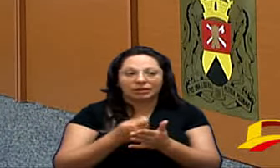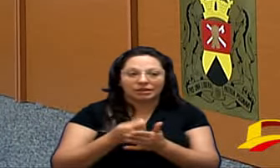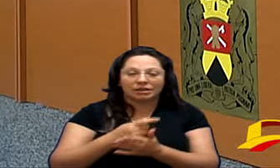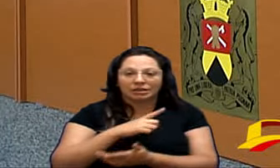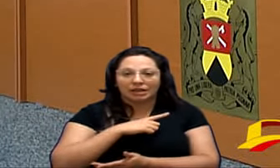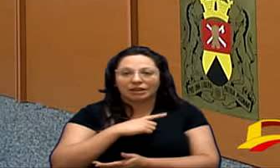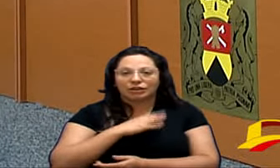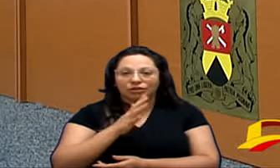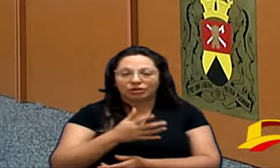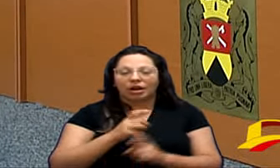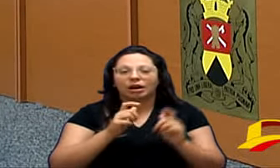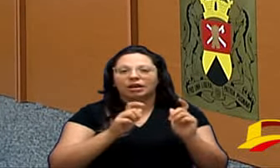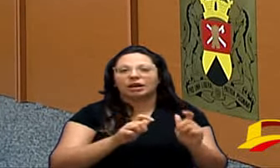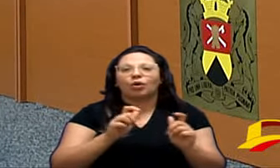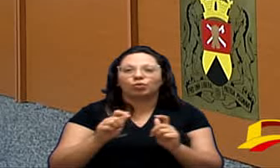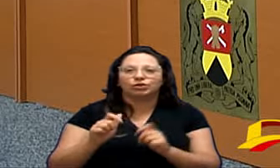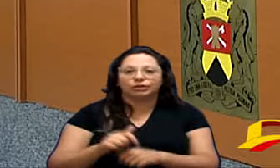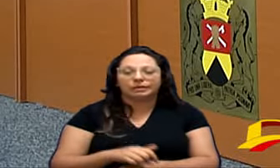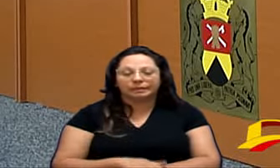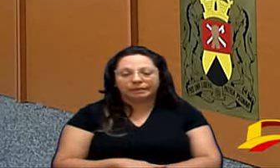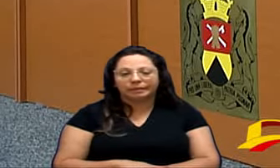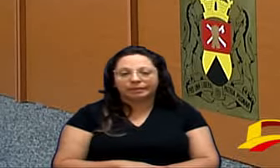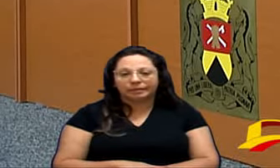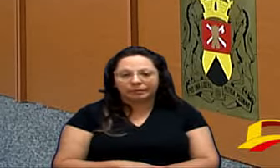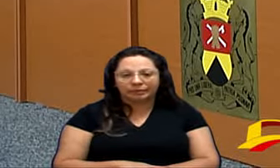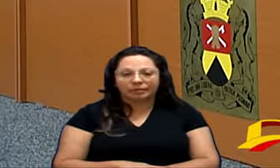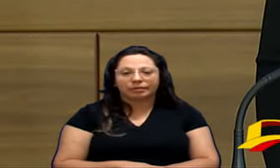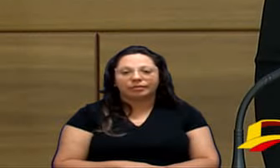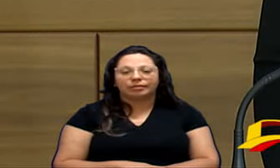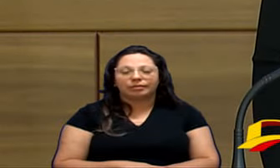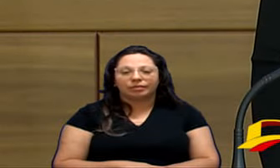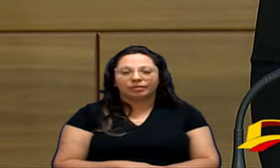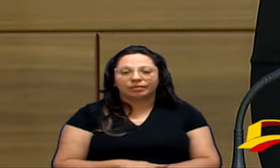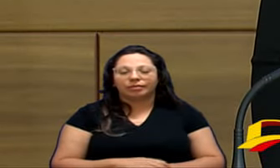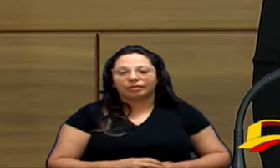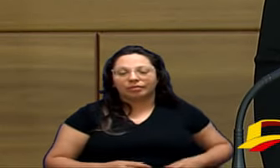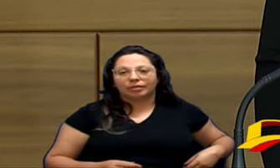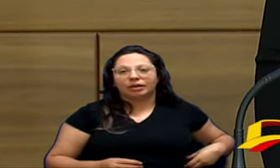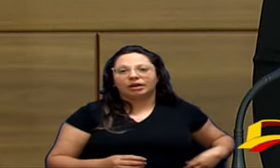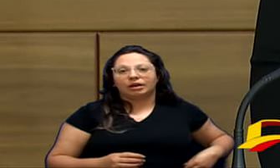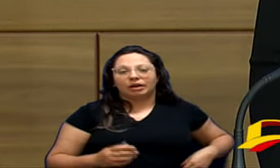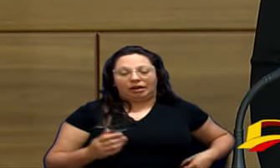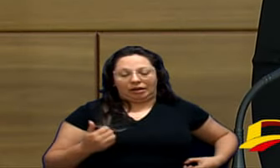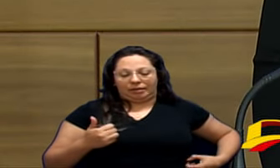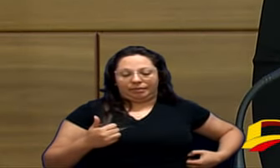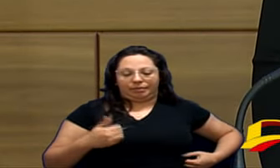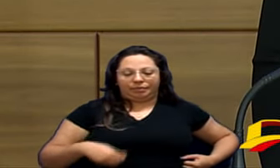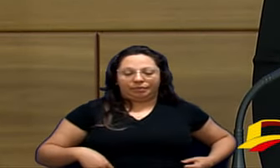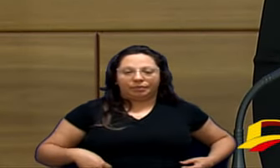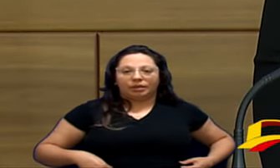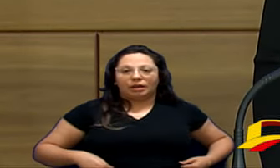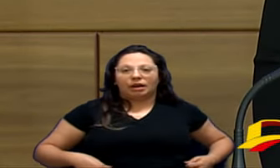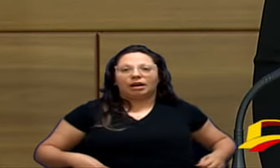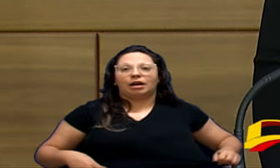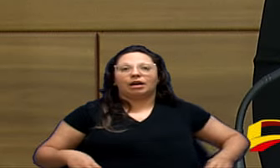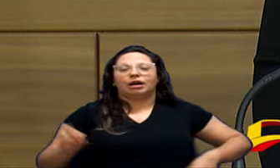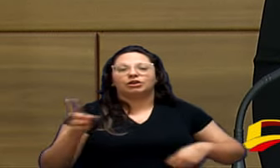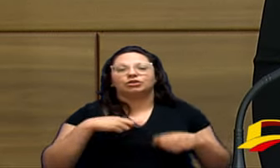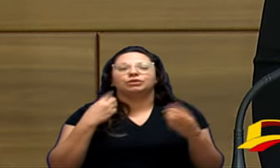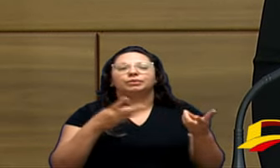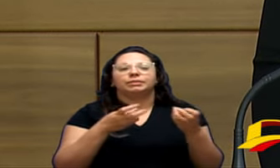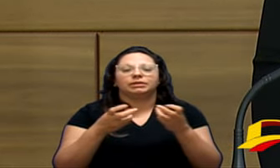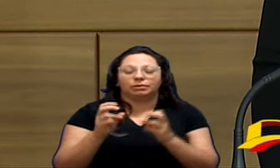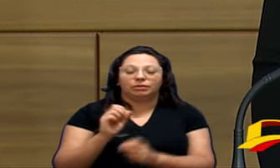bases queria esclarecer isso pra população perfeito professor vamos lá a questão aí de né dessa percepção de